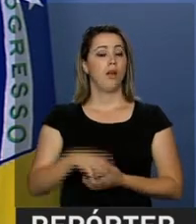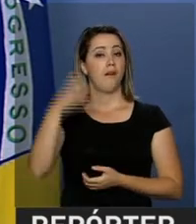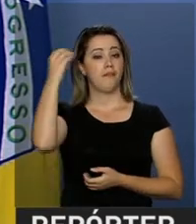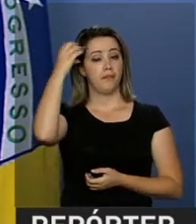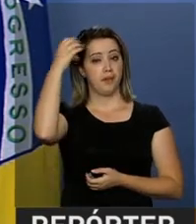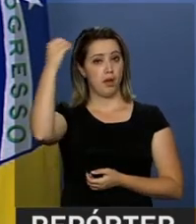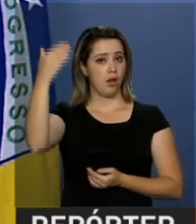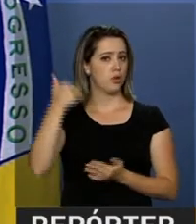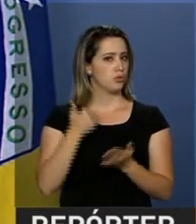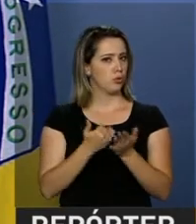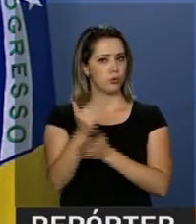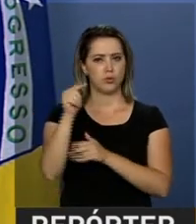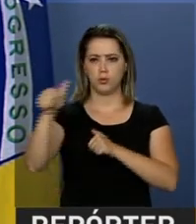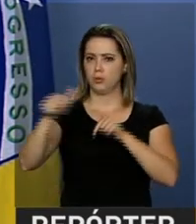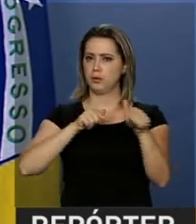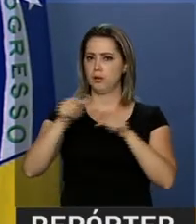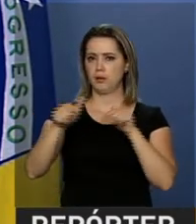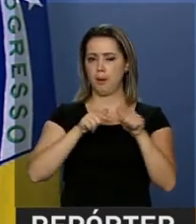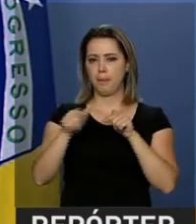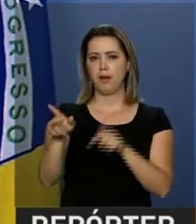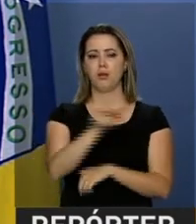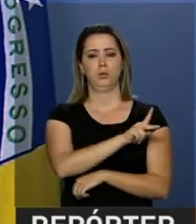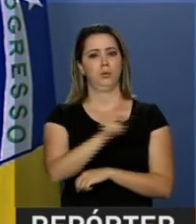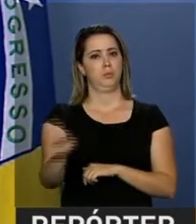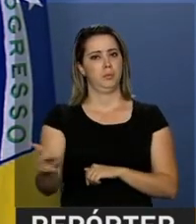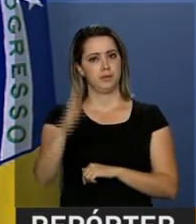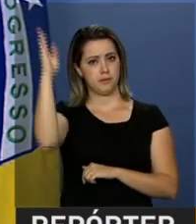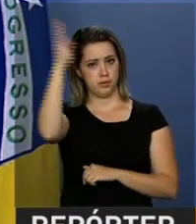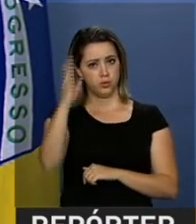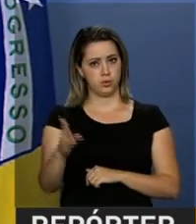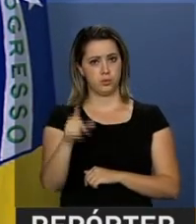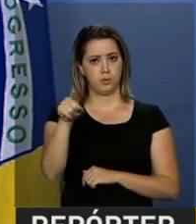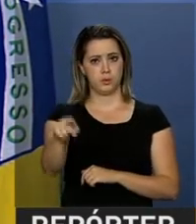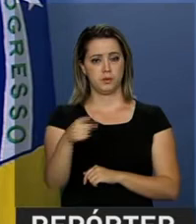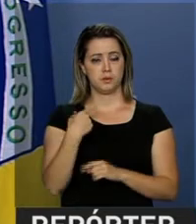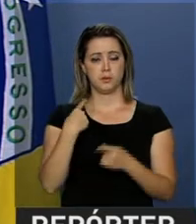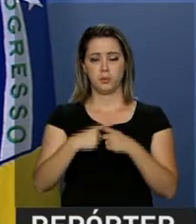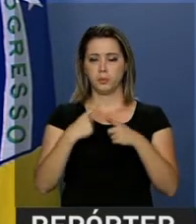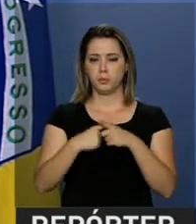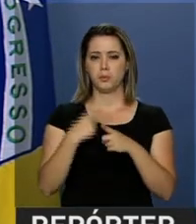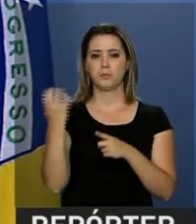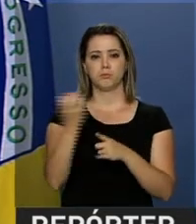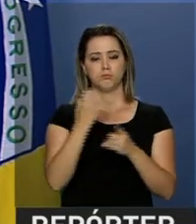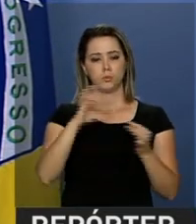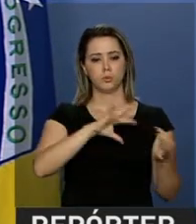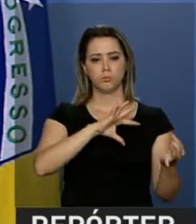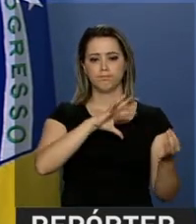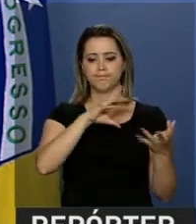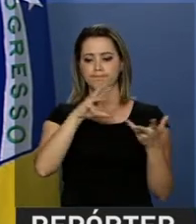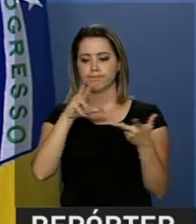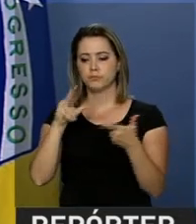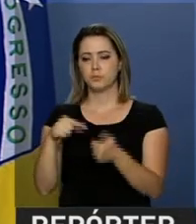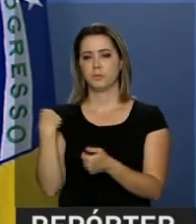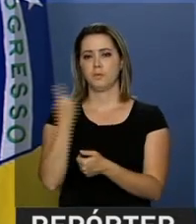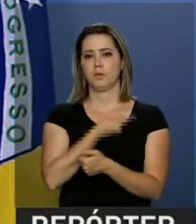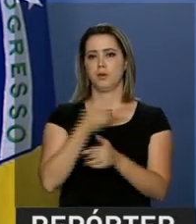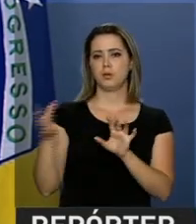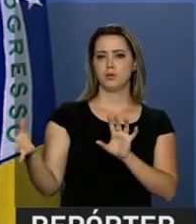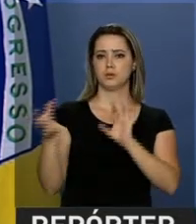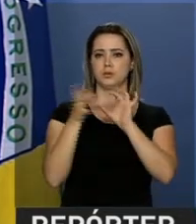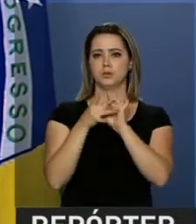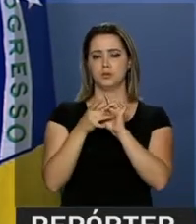presidencial voltada para a universalização de nossas relações externas e orientada por